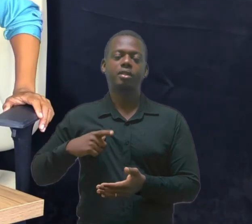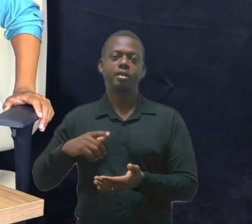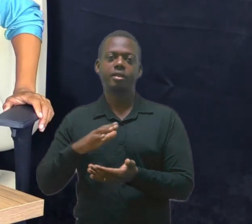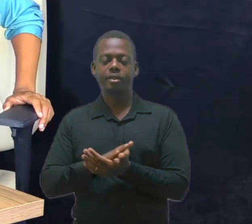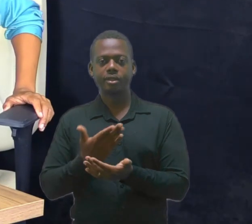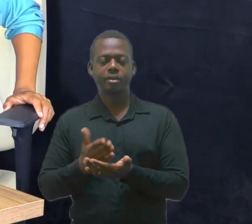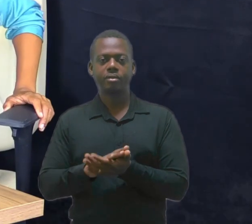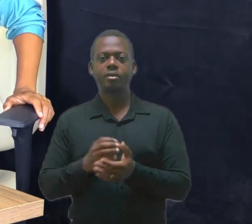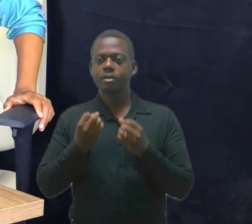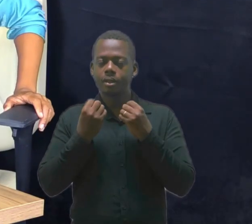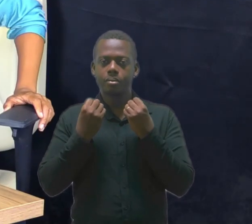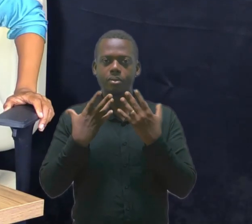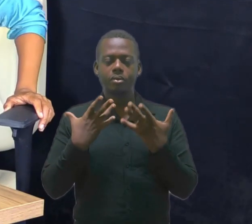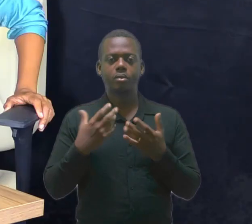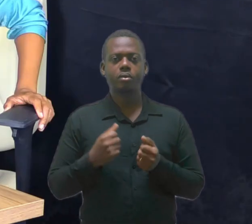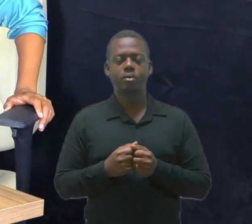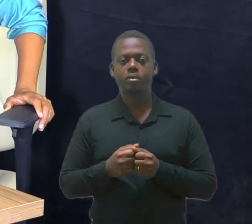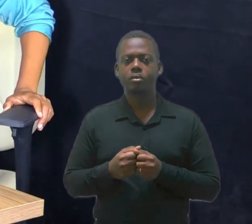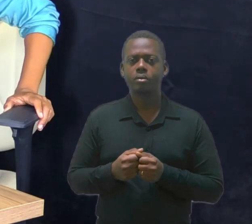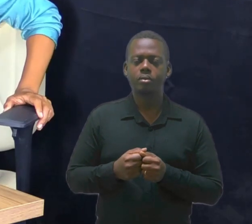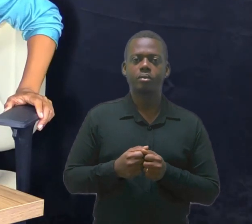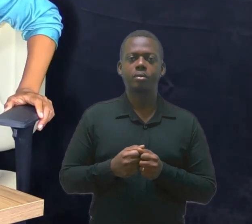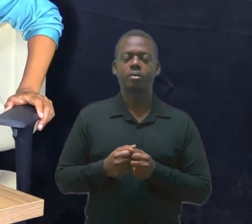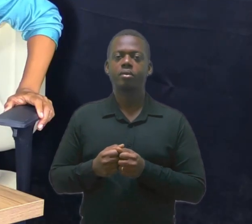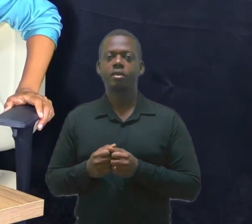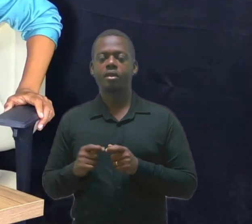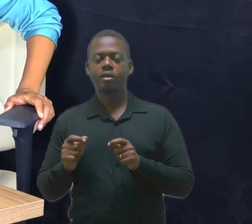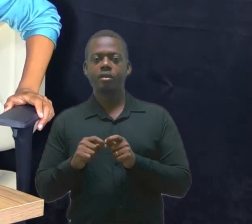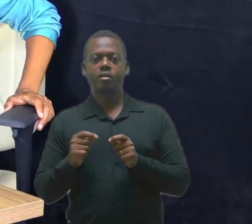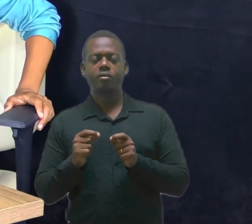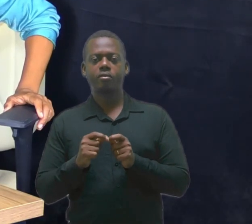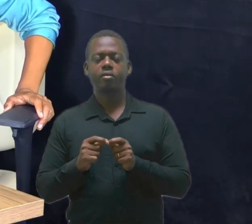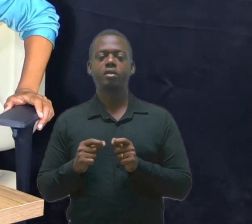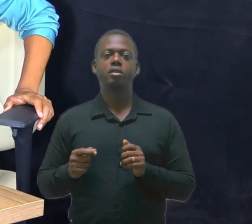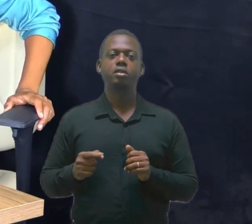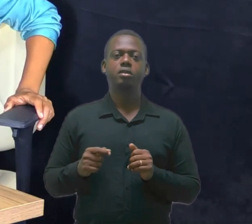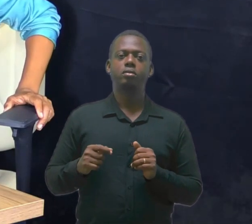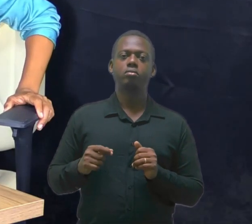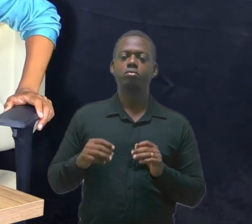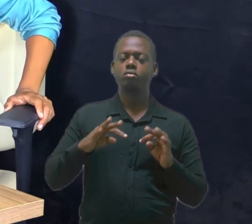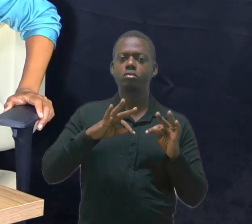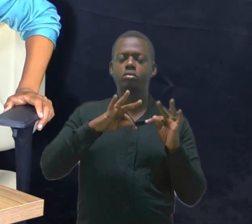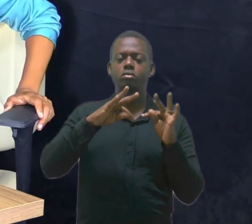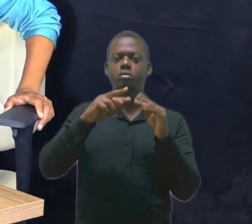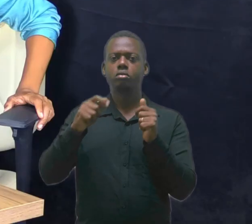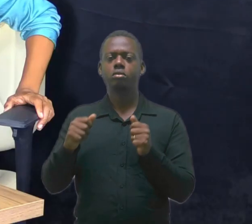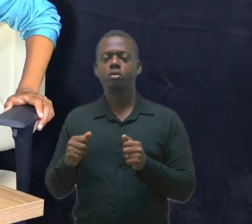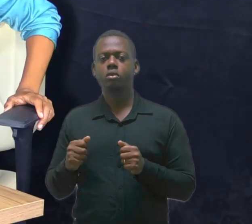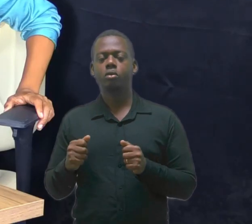a ter ali. E isso é muito bom, muito. Eu levei ele, eu fiz ali quase